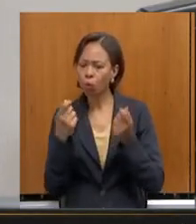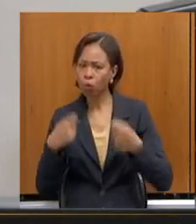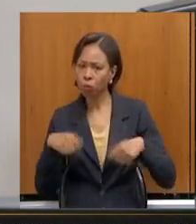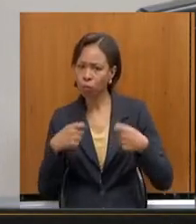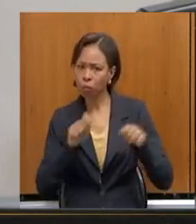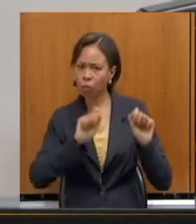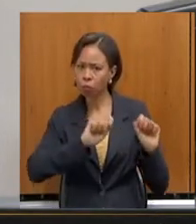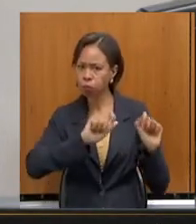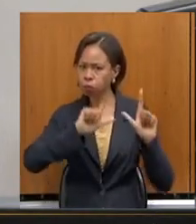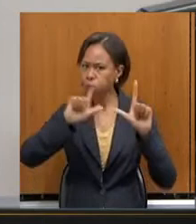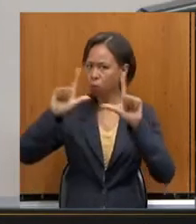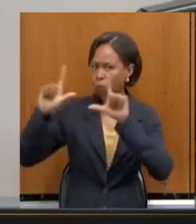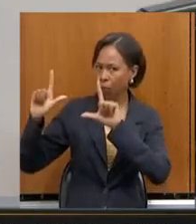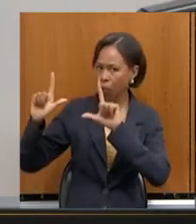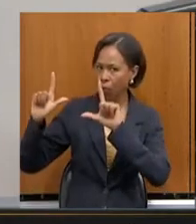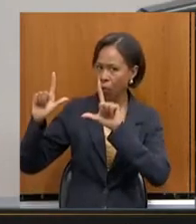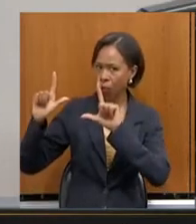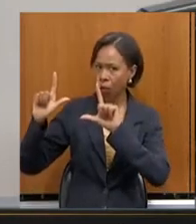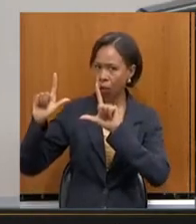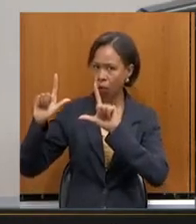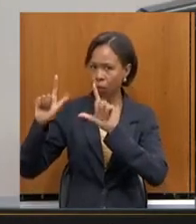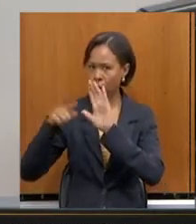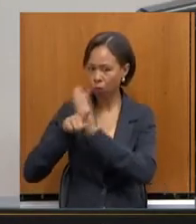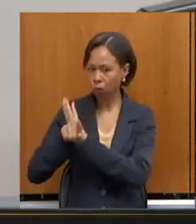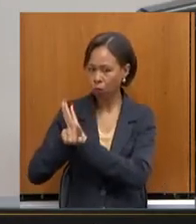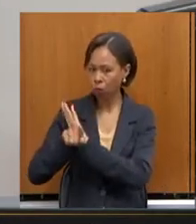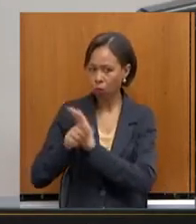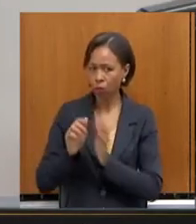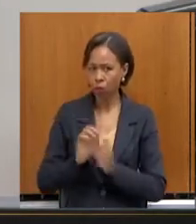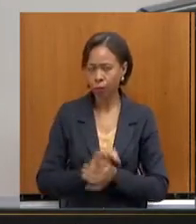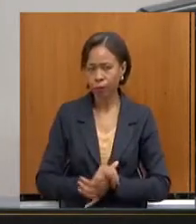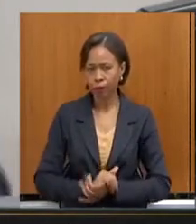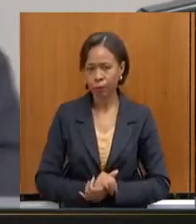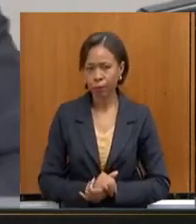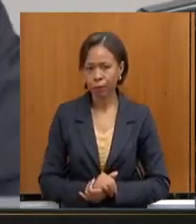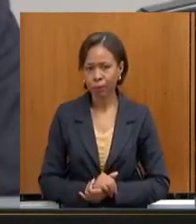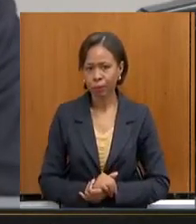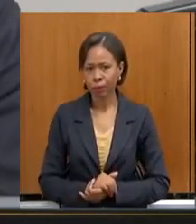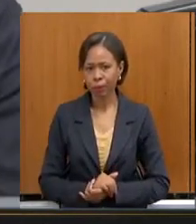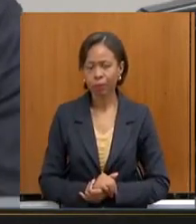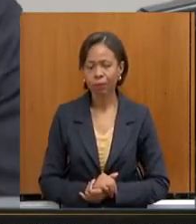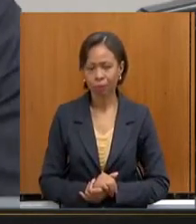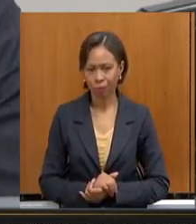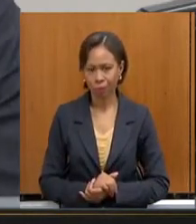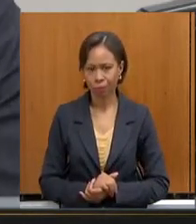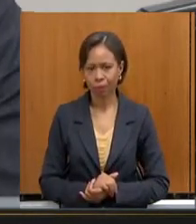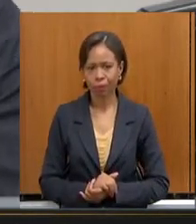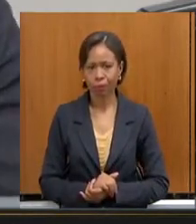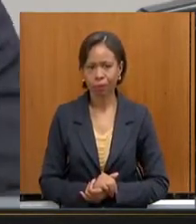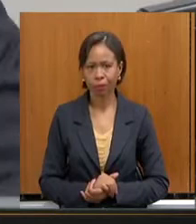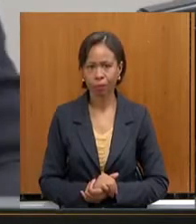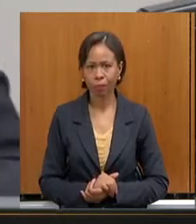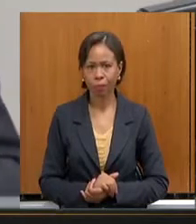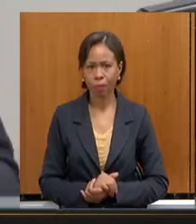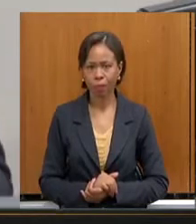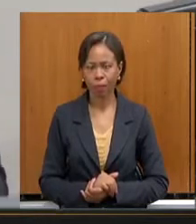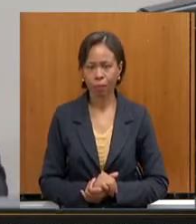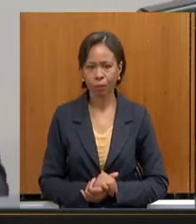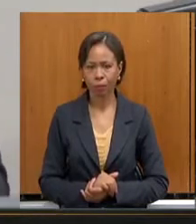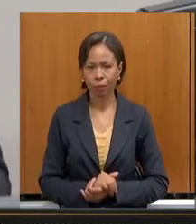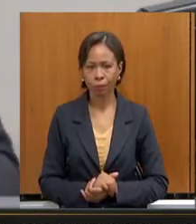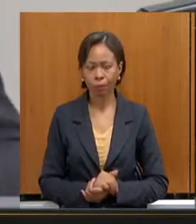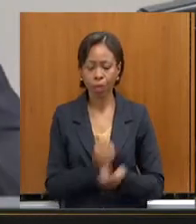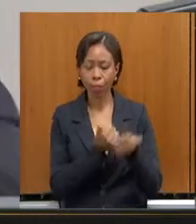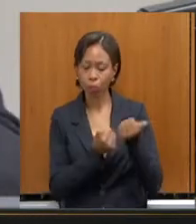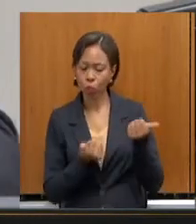de alguma exposição de algo o passo a palavra secretária peça assessoria para dar o suporte